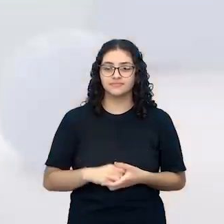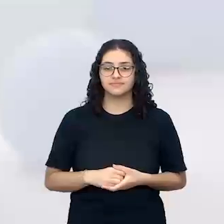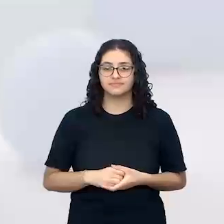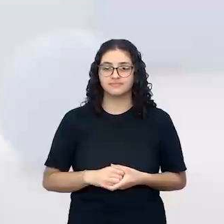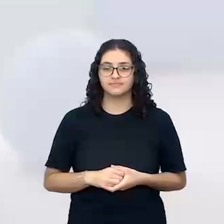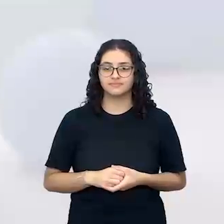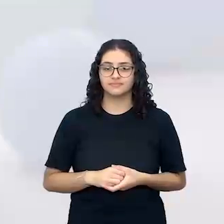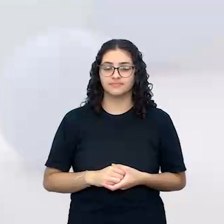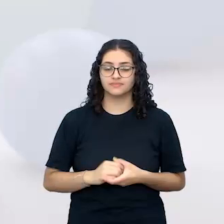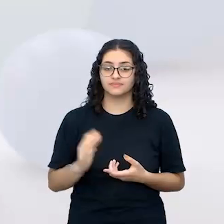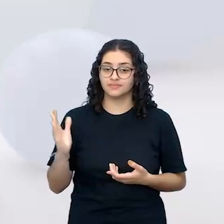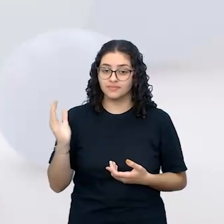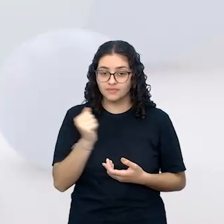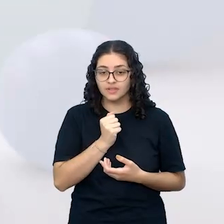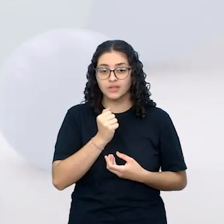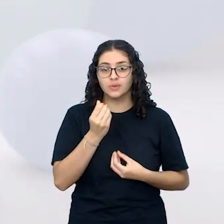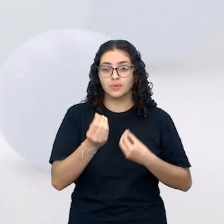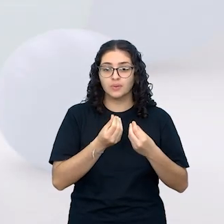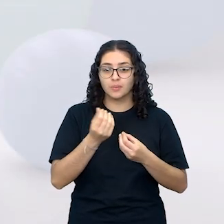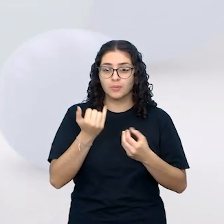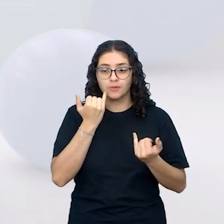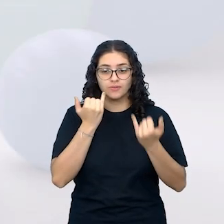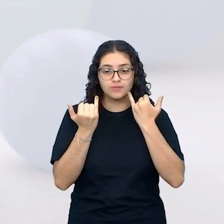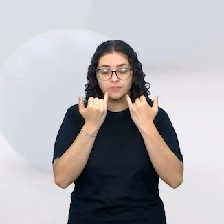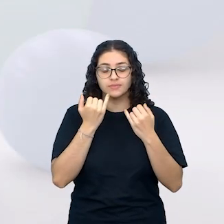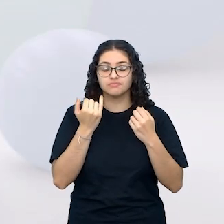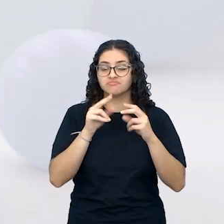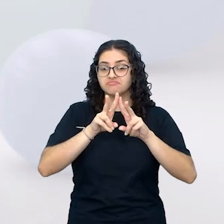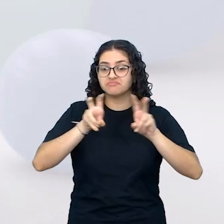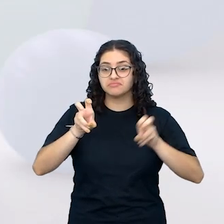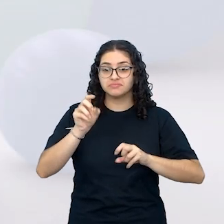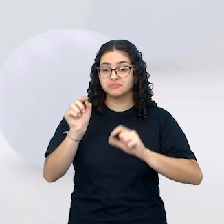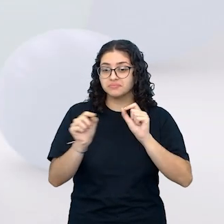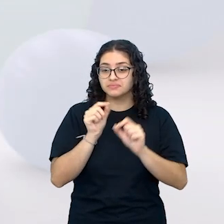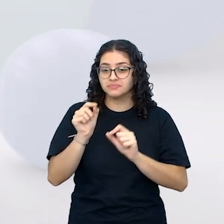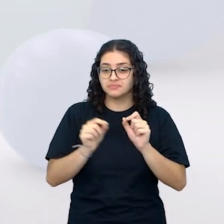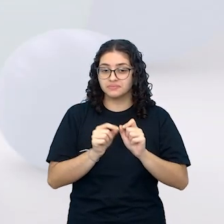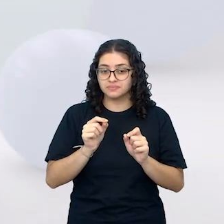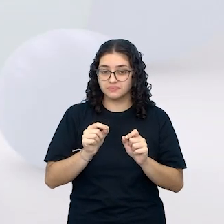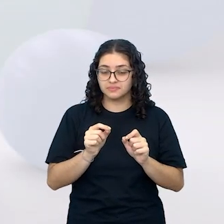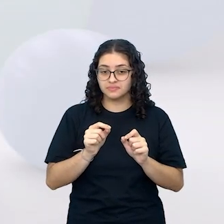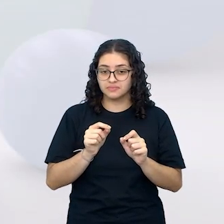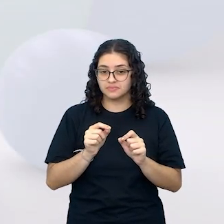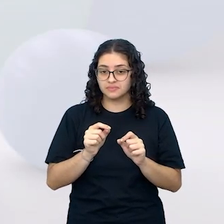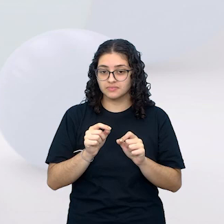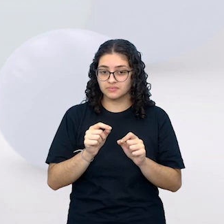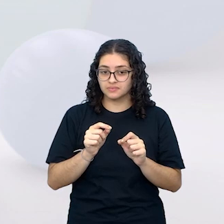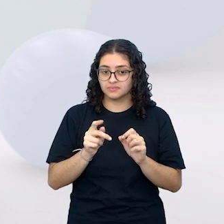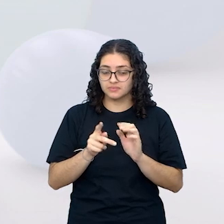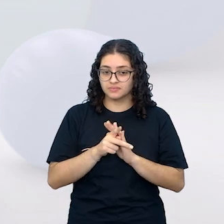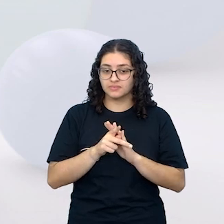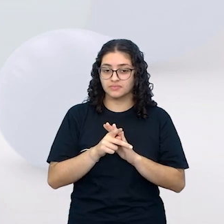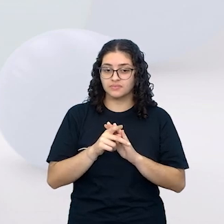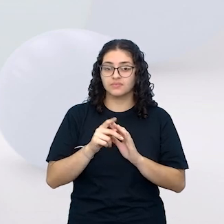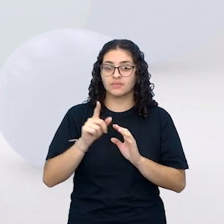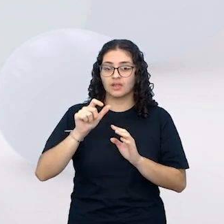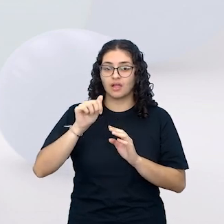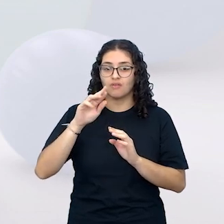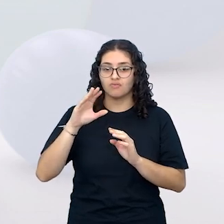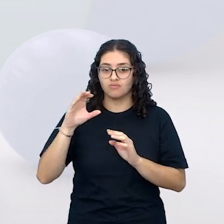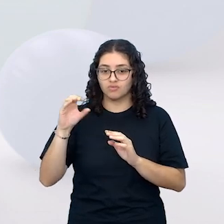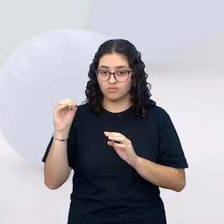para algumas informações, né, sobre o tutorial do AVA, né? Isso